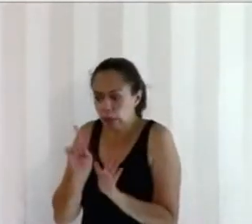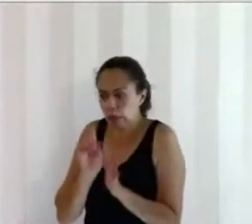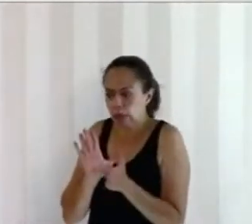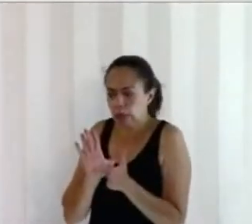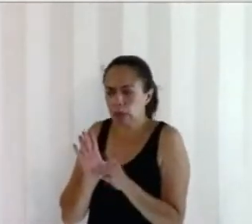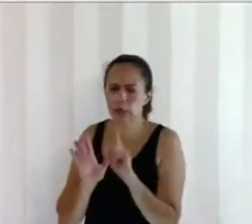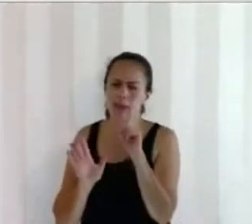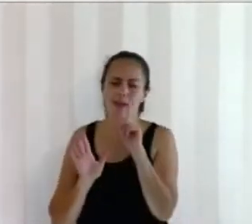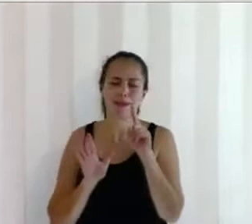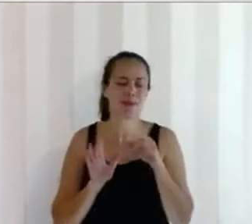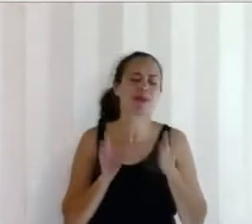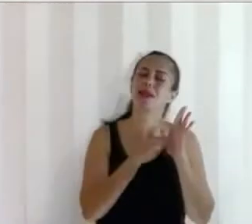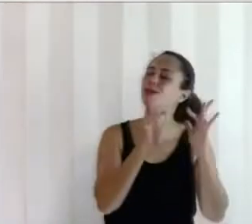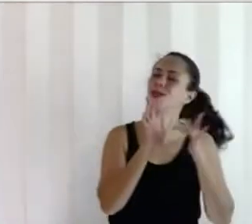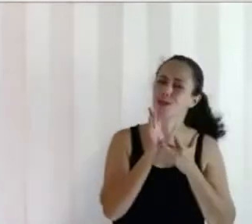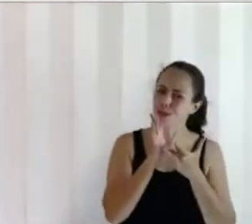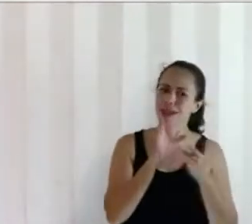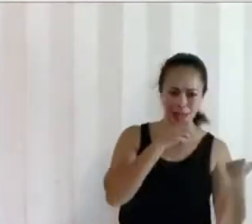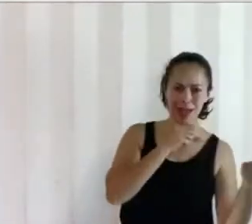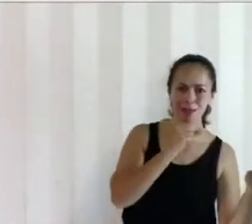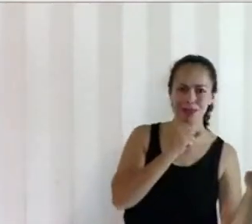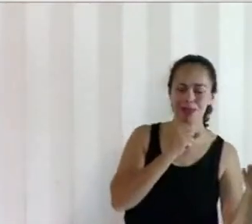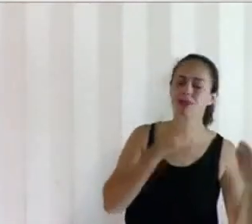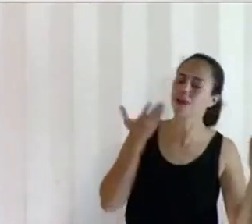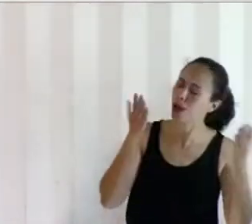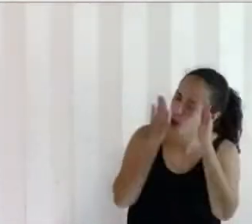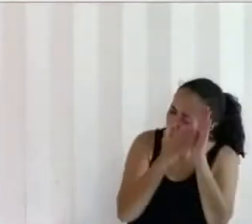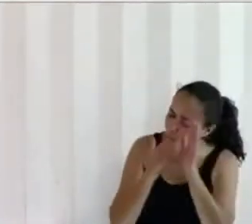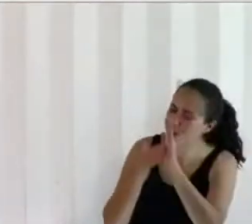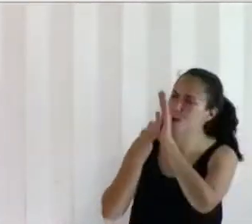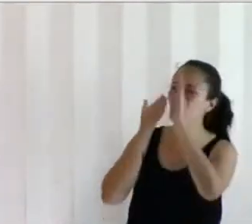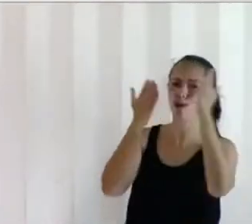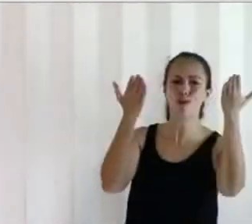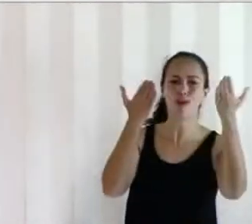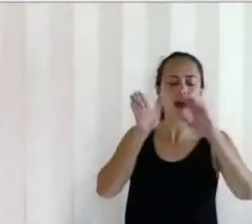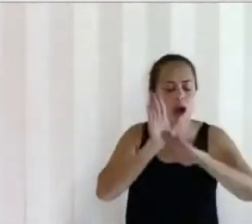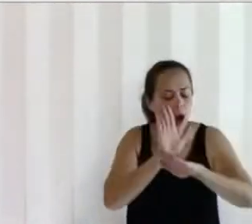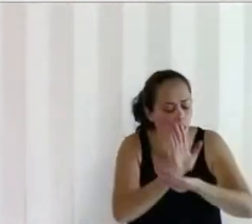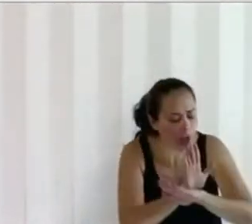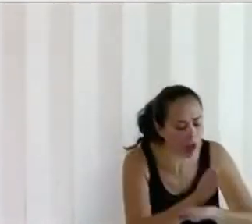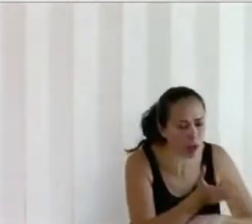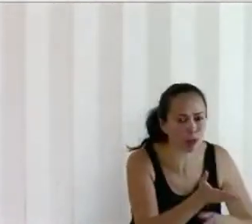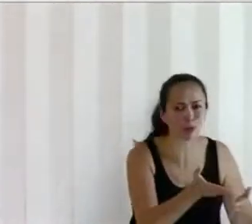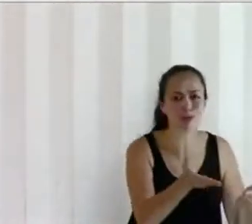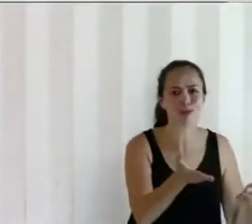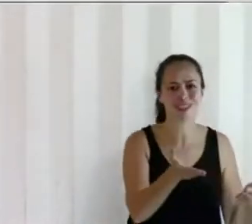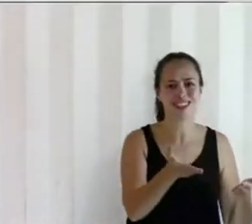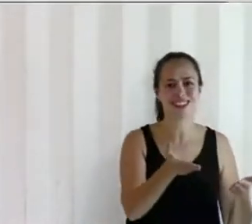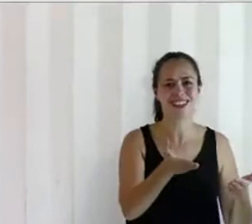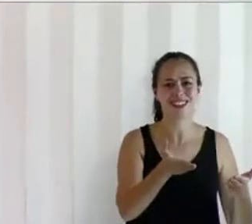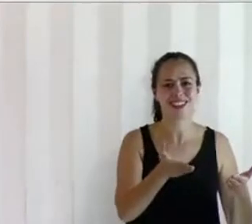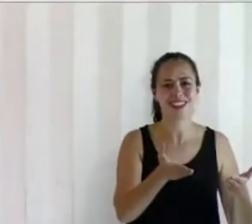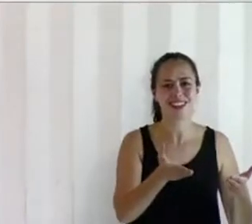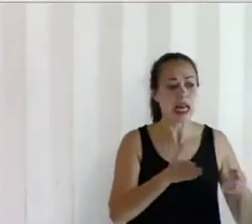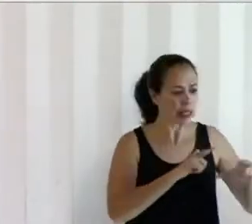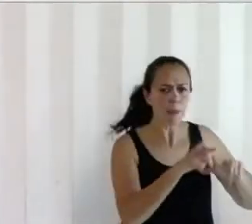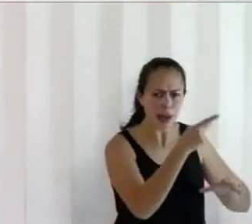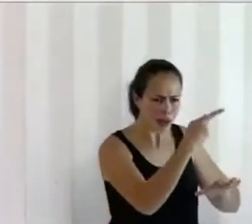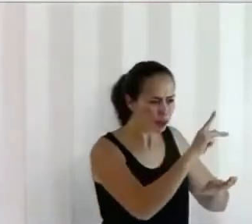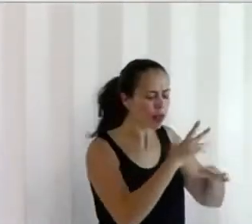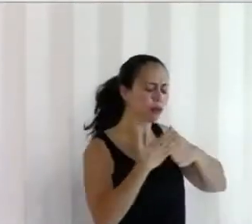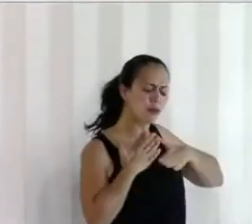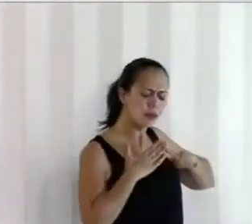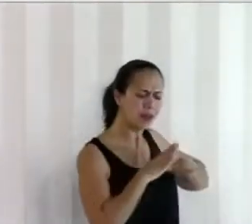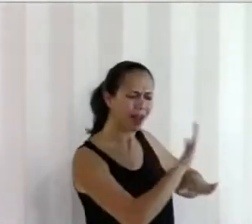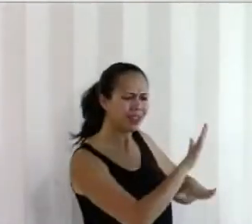Por isso, a lei dos fariseus não era a lei para Jesus. É por